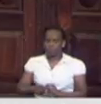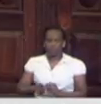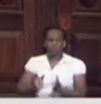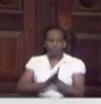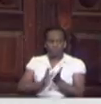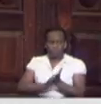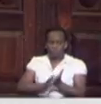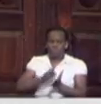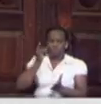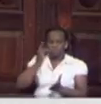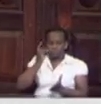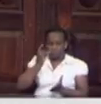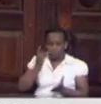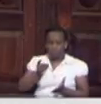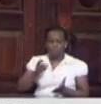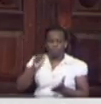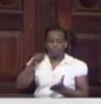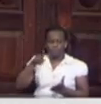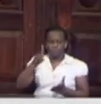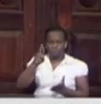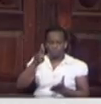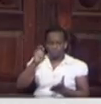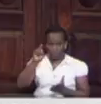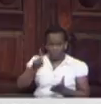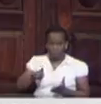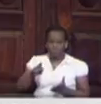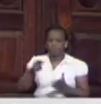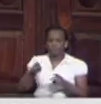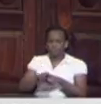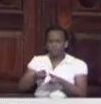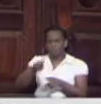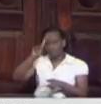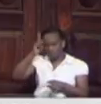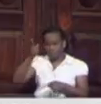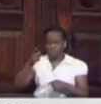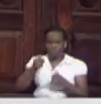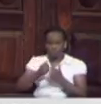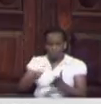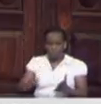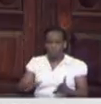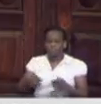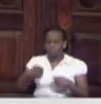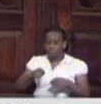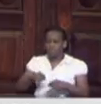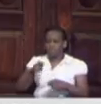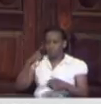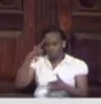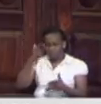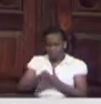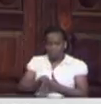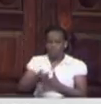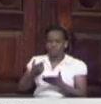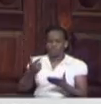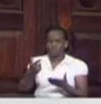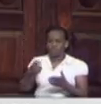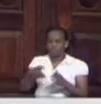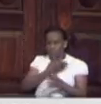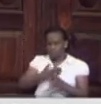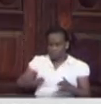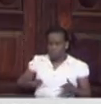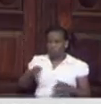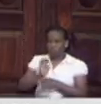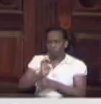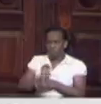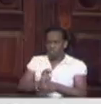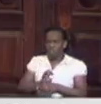Parabéns, nobre deputado André Siciliano, por tamanha iniciativa. Essas são as iniciativas que tinham que ser adotadas pelo Poder Executivo do